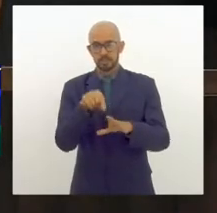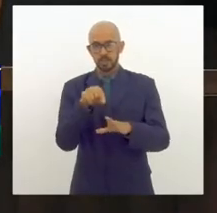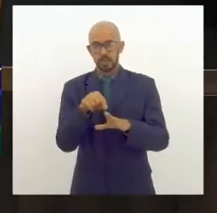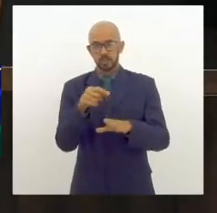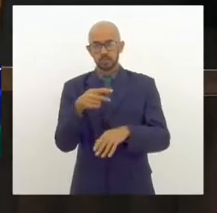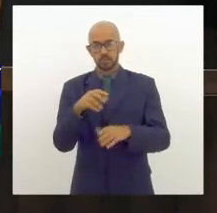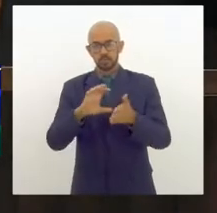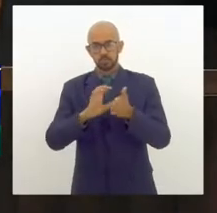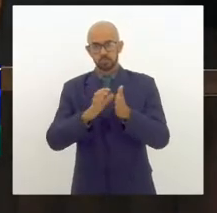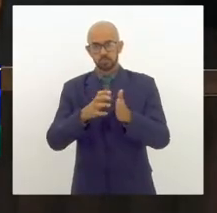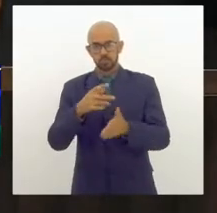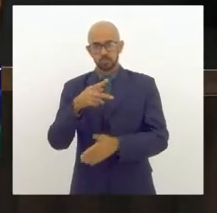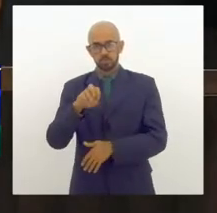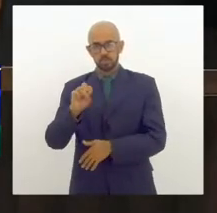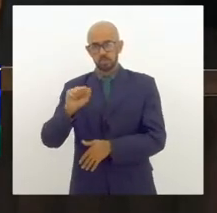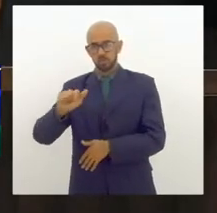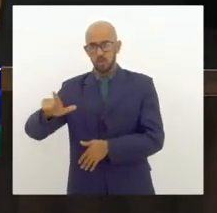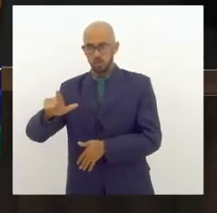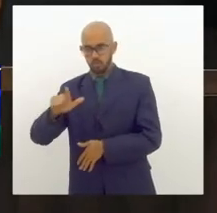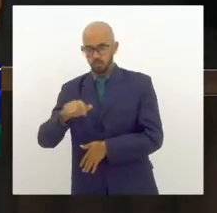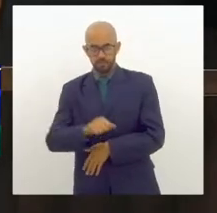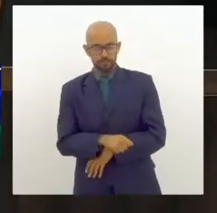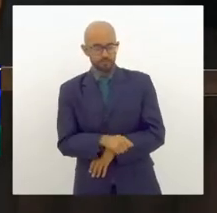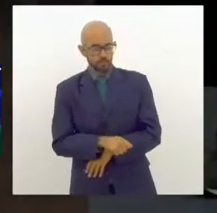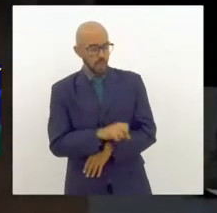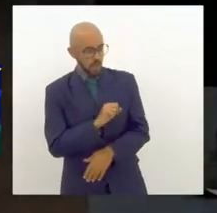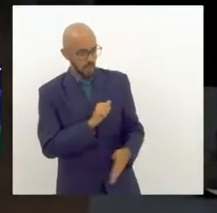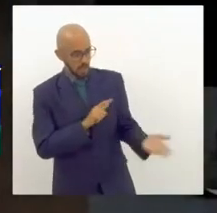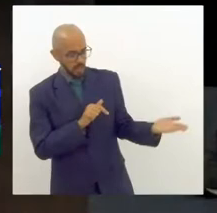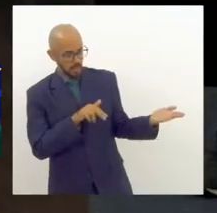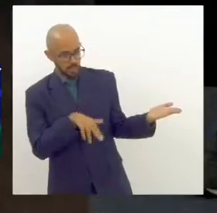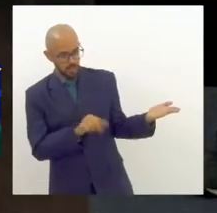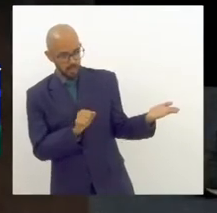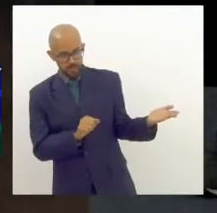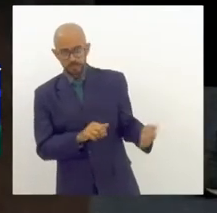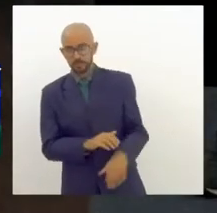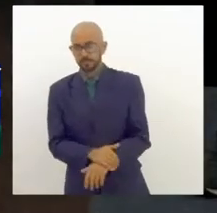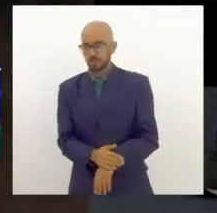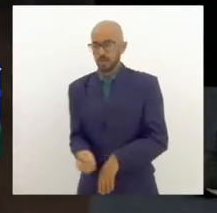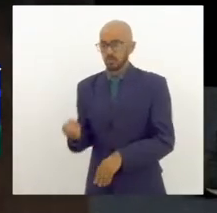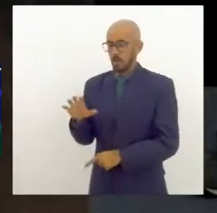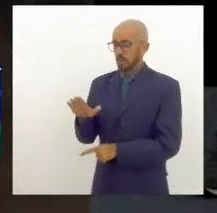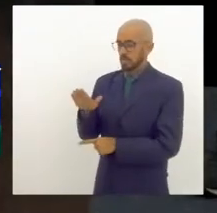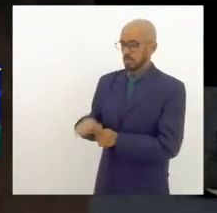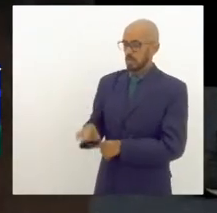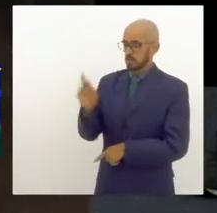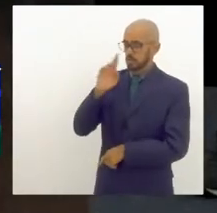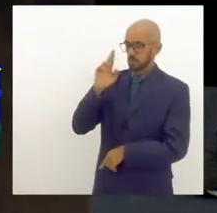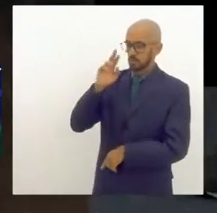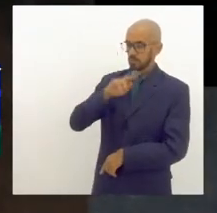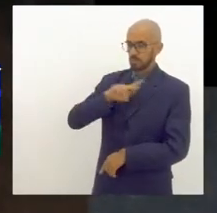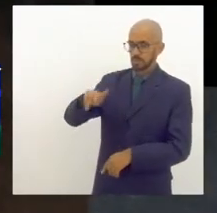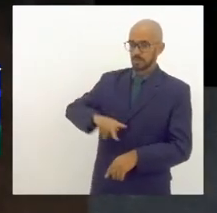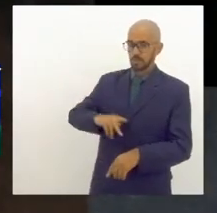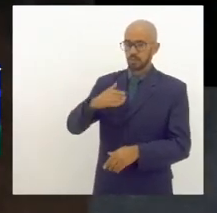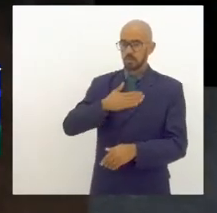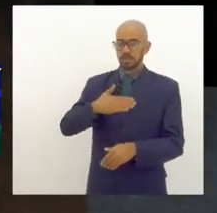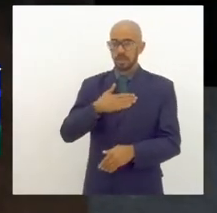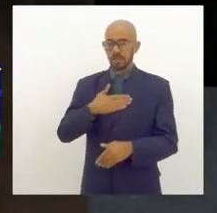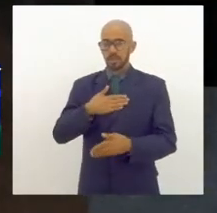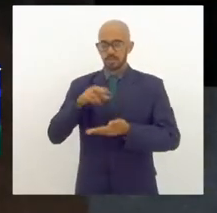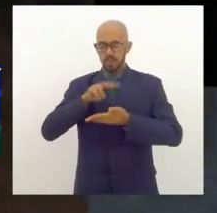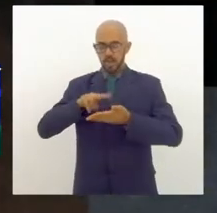PSOL. Alana Passos, por favor, deputada. Boa tarde, presidente. Gostaria de estar lendo o primeiro